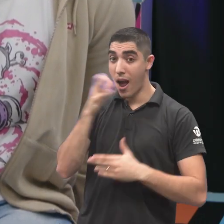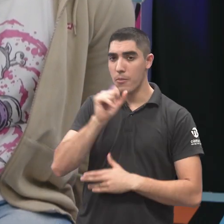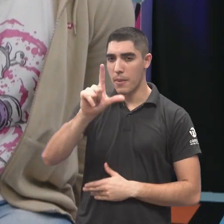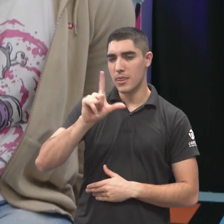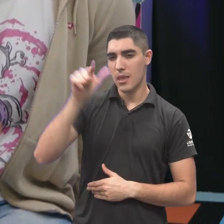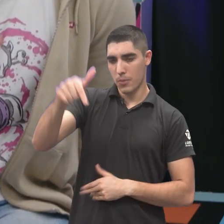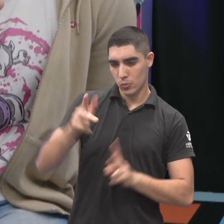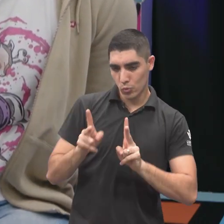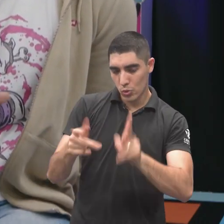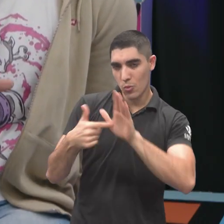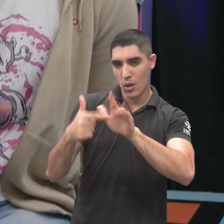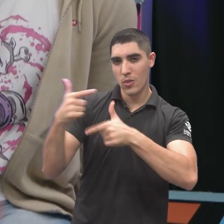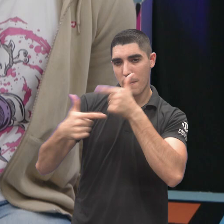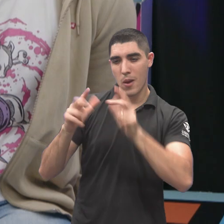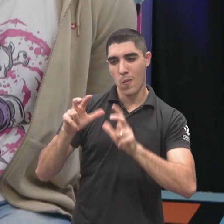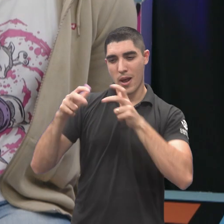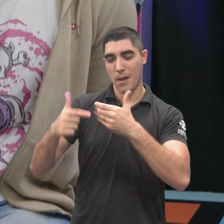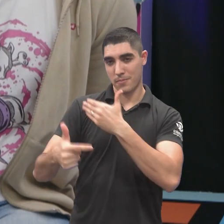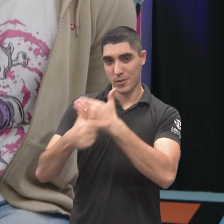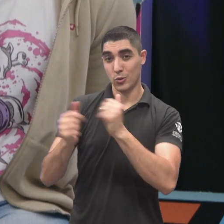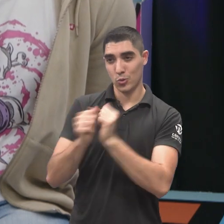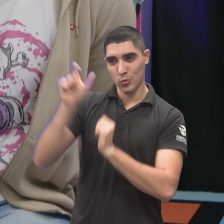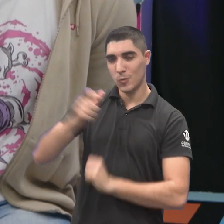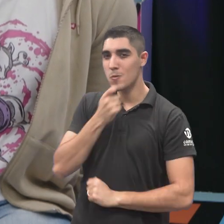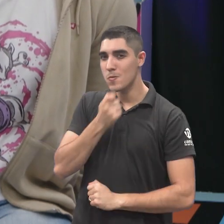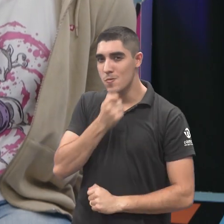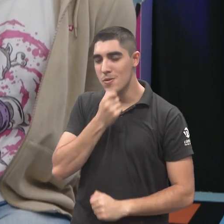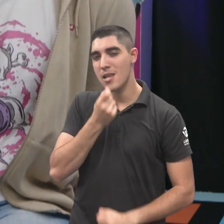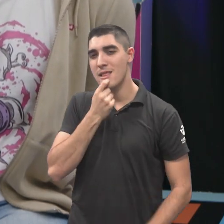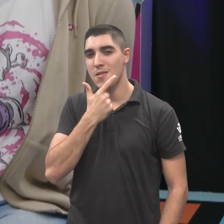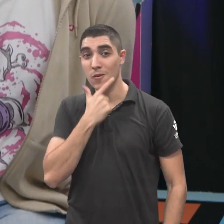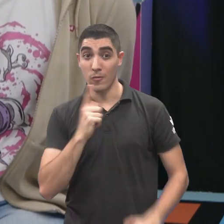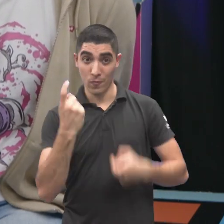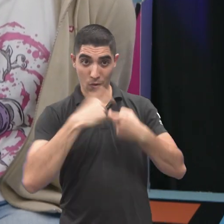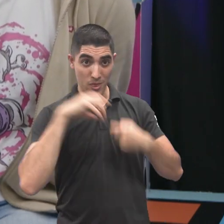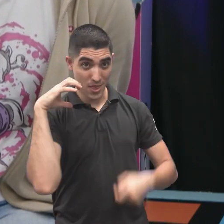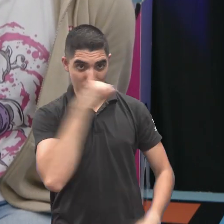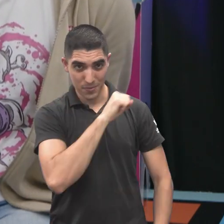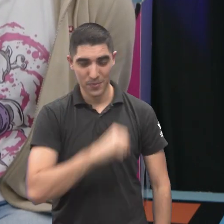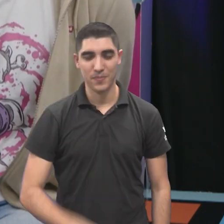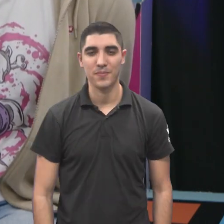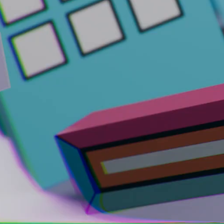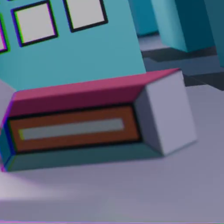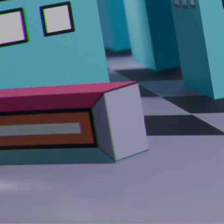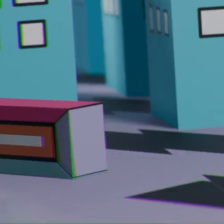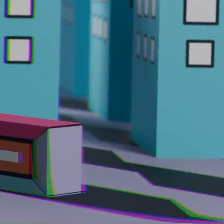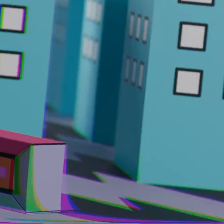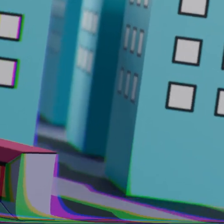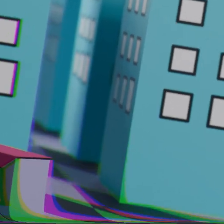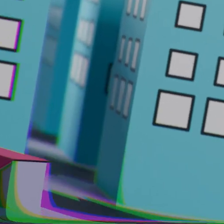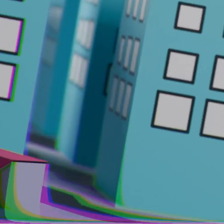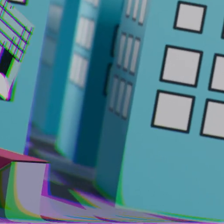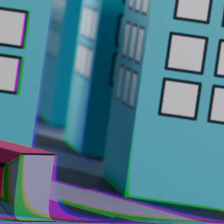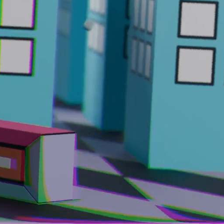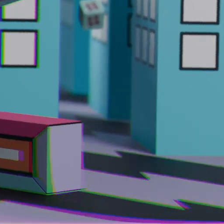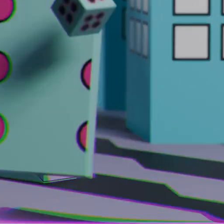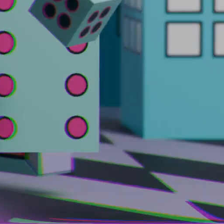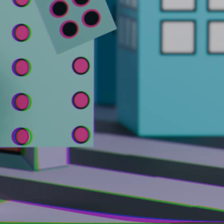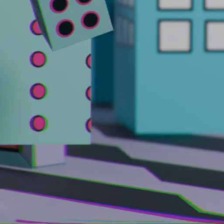pausa rápida, mas no próximo bloco tem atividade legislativa com o Lucas Guerra. Fica aí que a gente volta já.